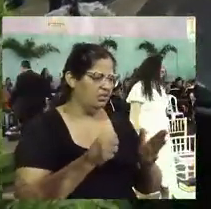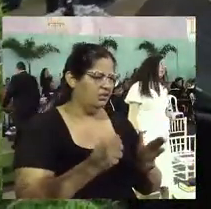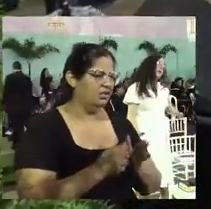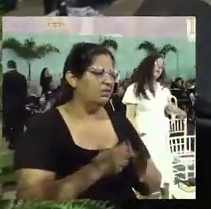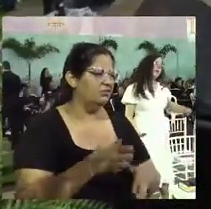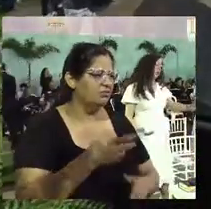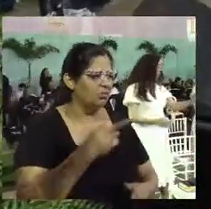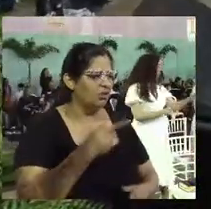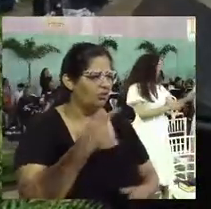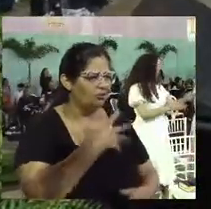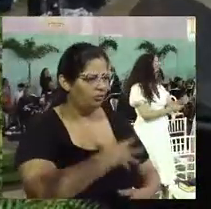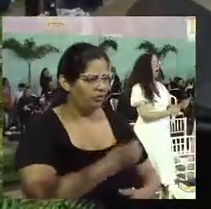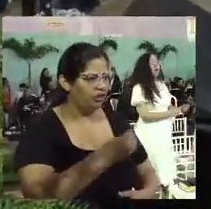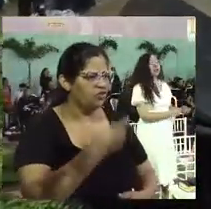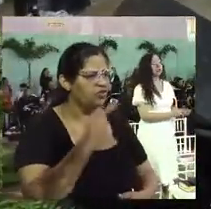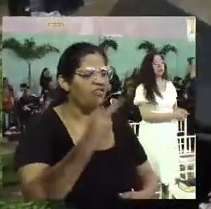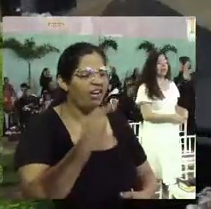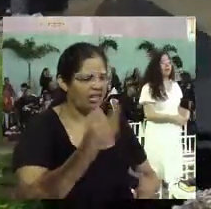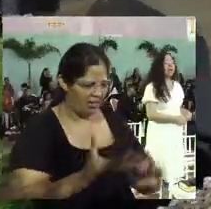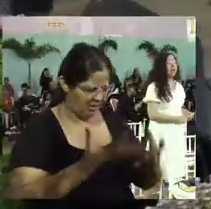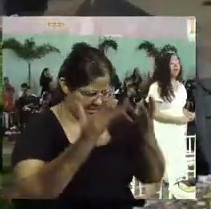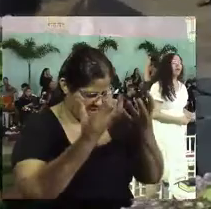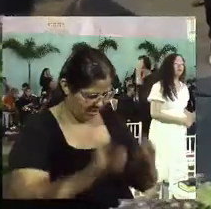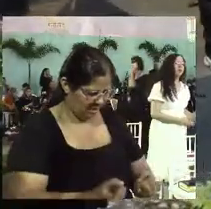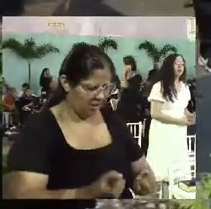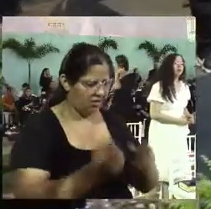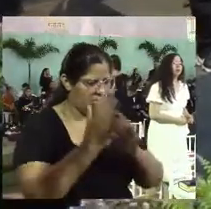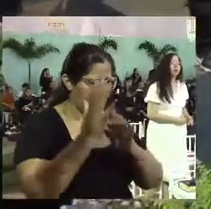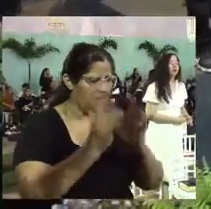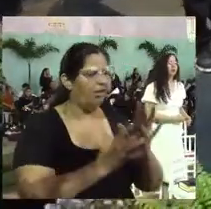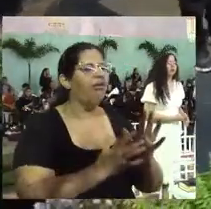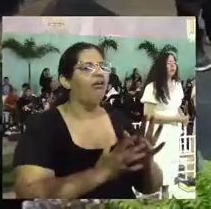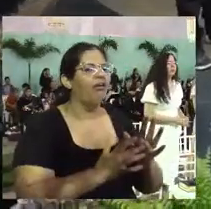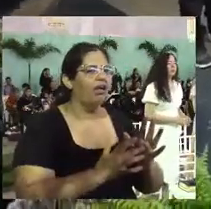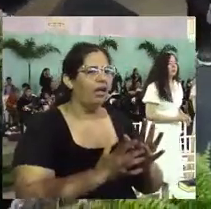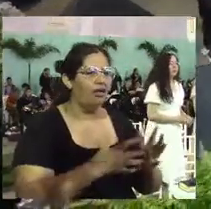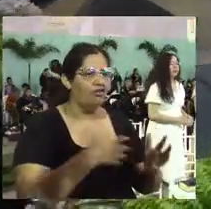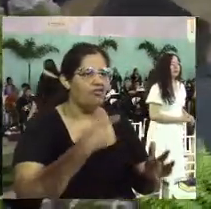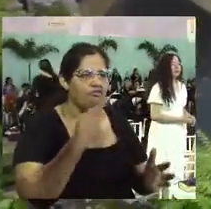aceitar Jesus umas cinco vezes filho você quer ser crente